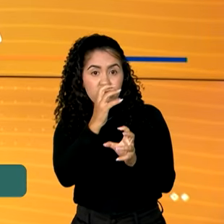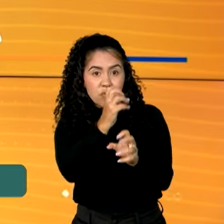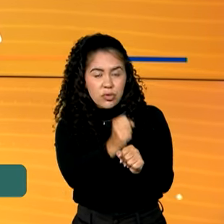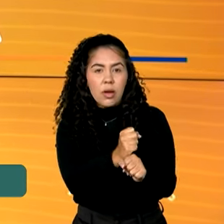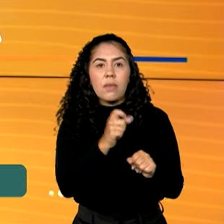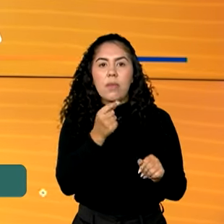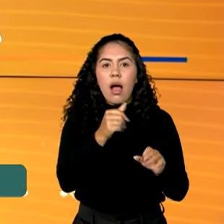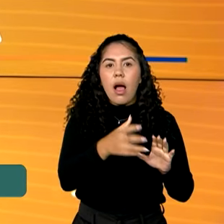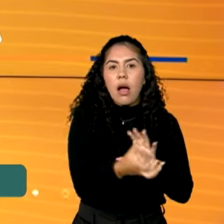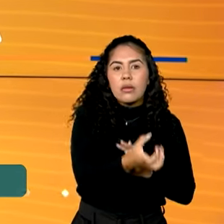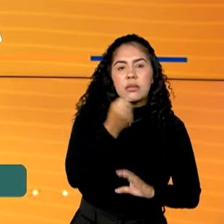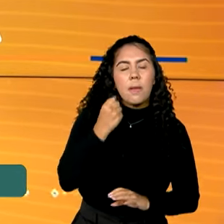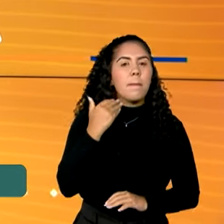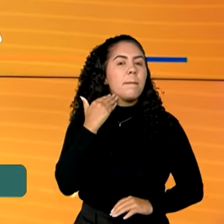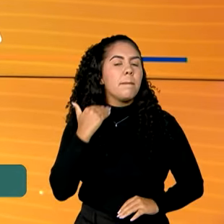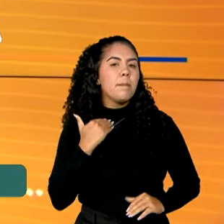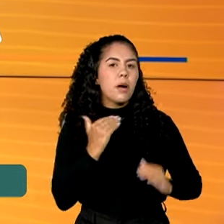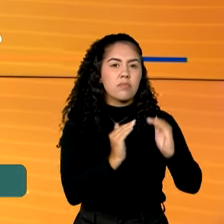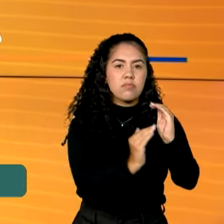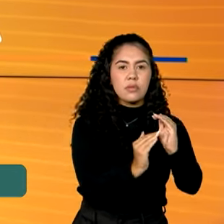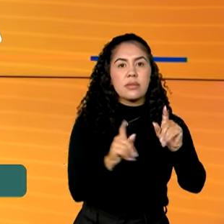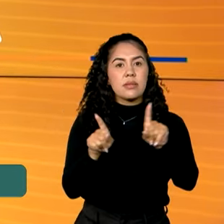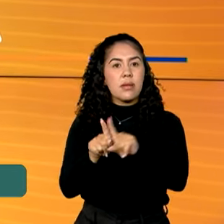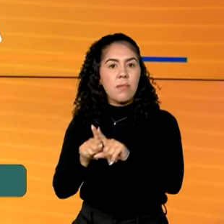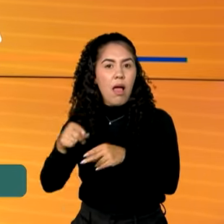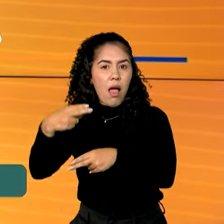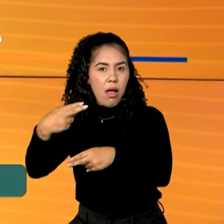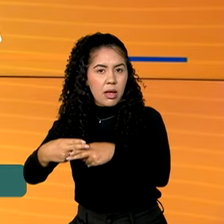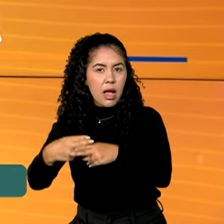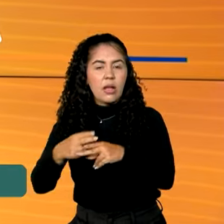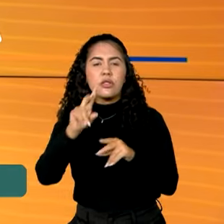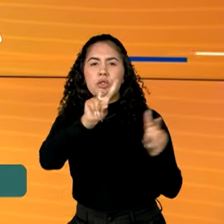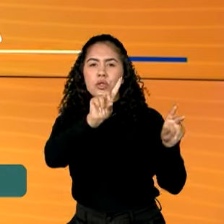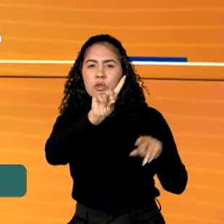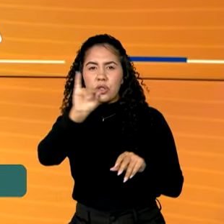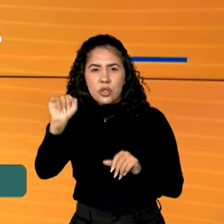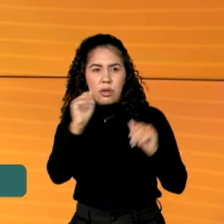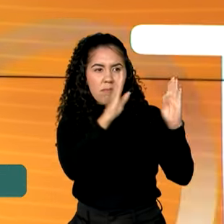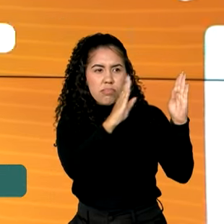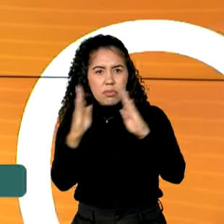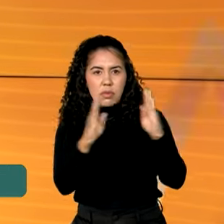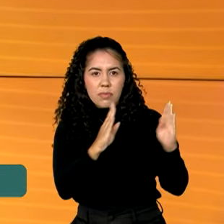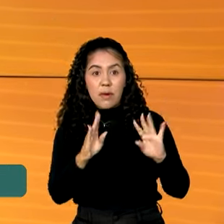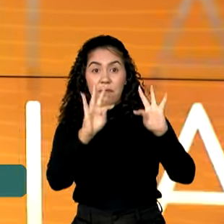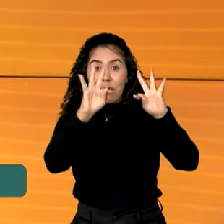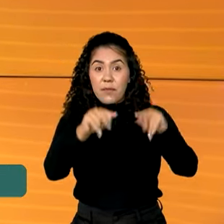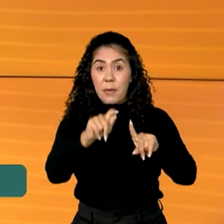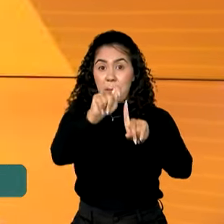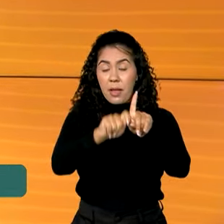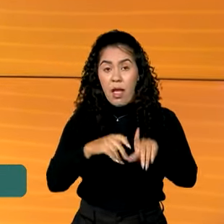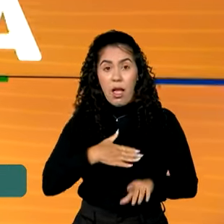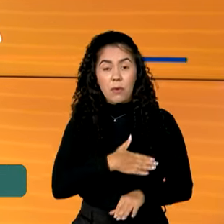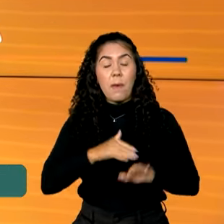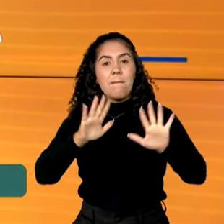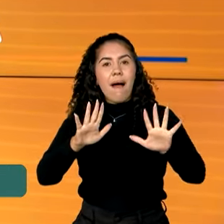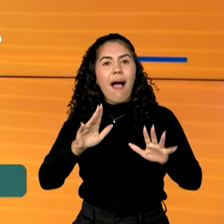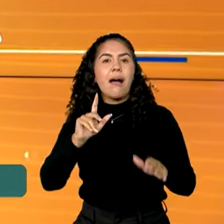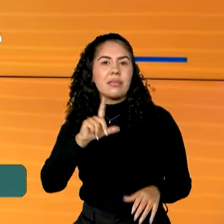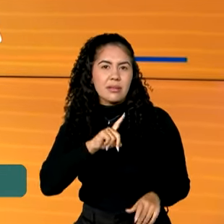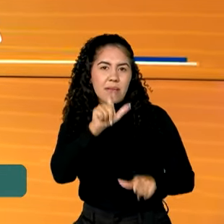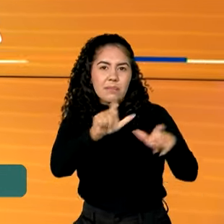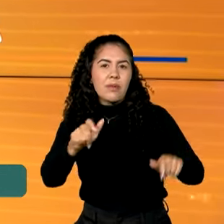saque nas agências da Caixa e do Banco do Brasil. O calendário de pagamento terminou em agosto, mas muita gente não sacou